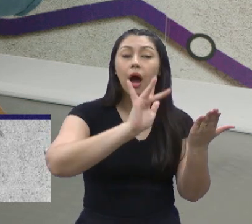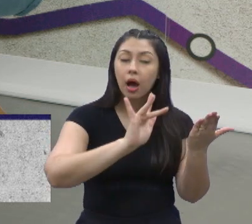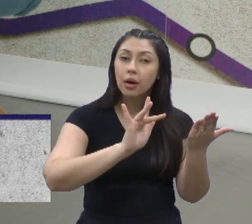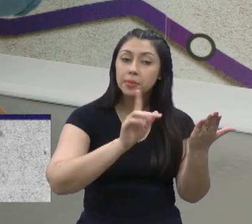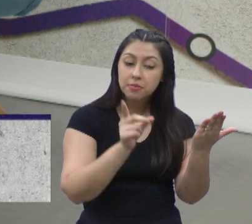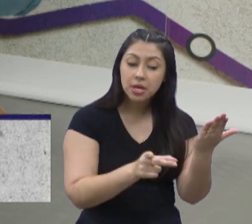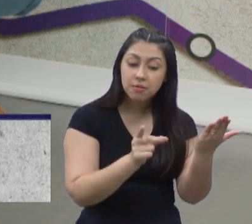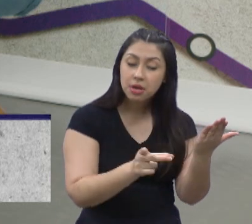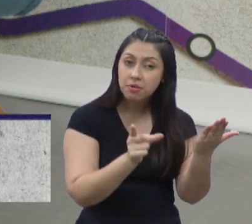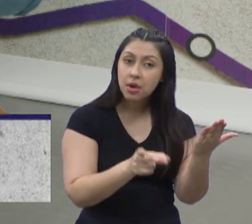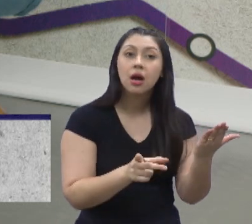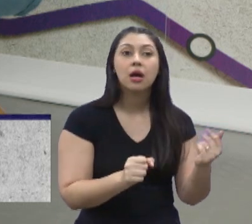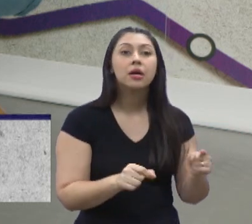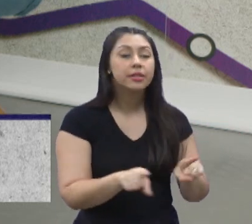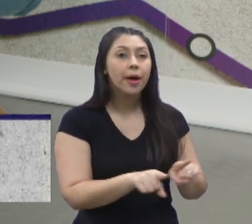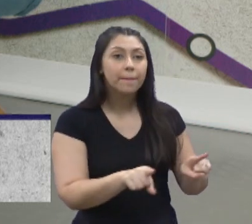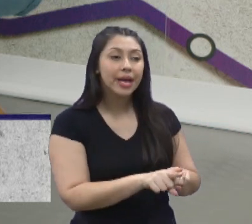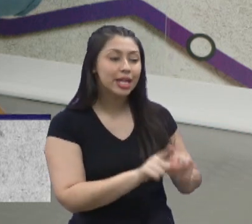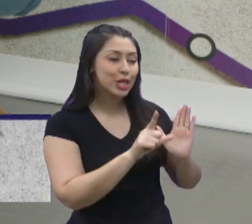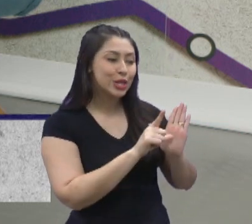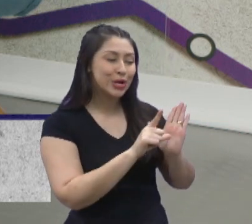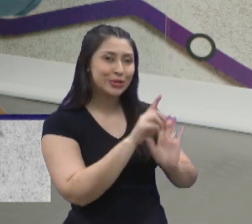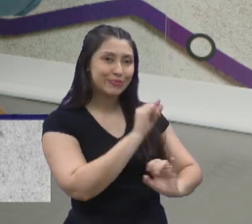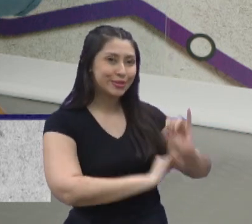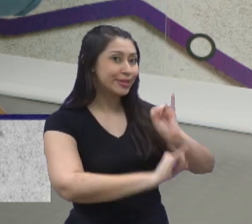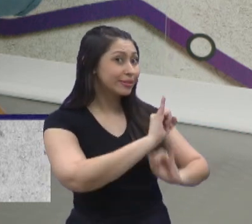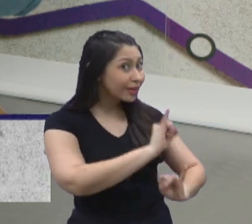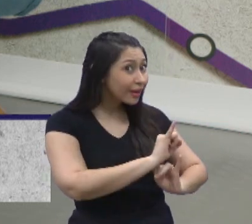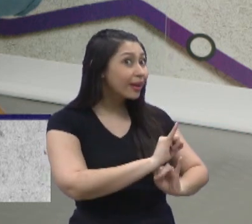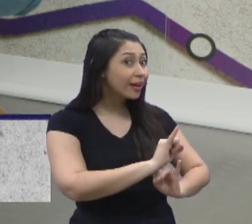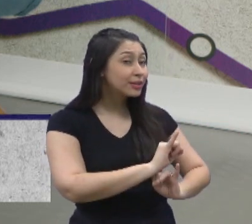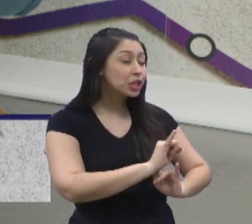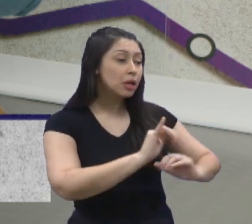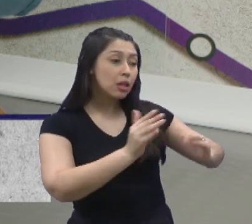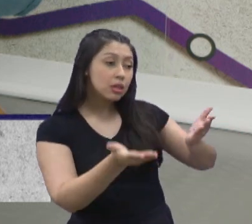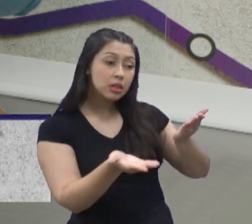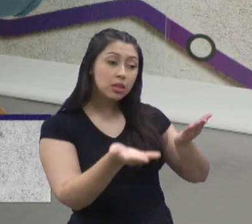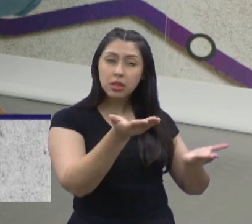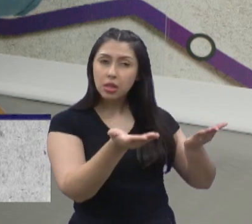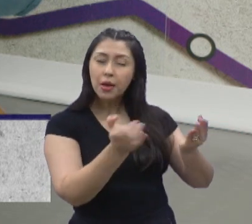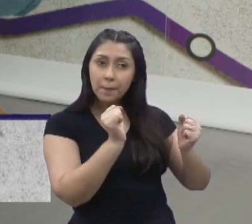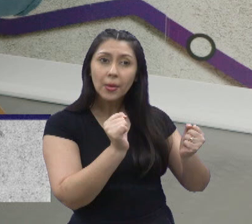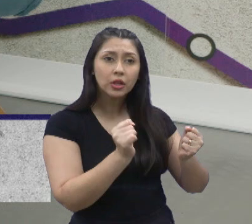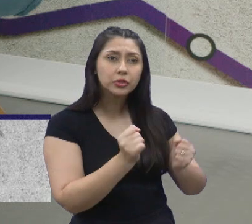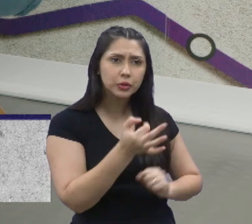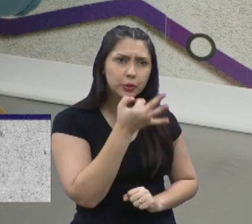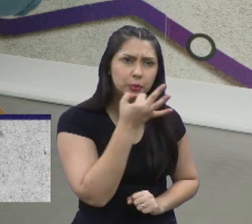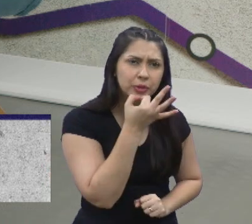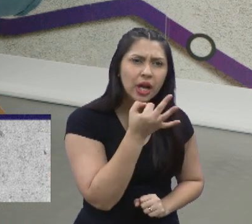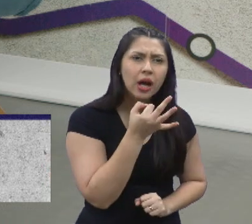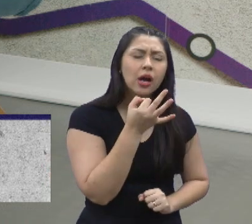vender, usa o e-commerce, né, que está forte, né, então acaba tendo esse equilíbrio entre os dois. Queria que você comentasse um pouquinho aí, o que vem